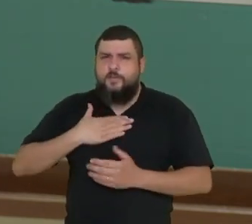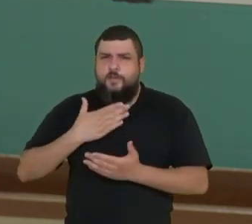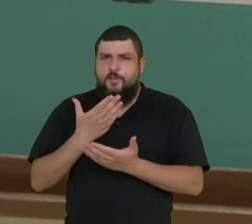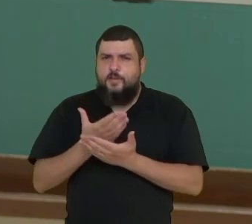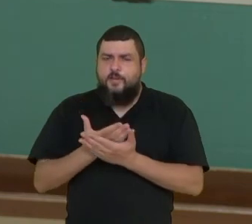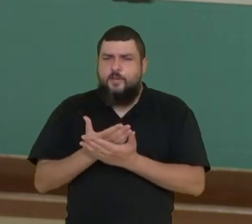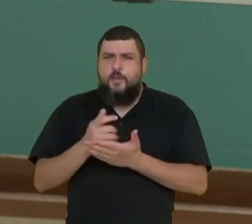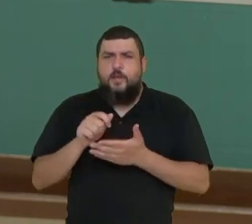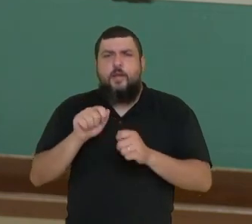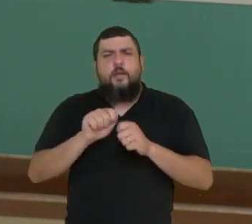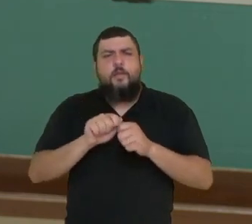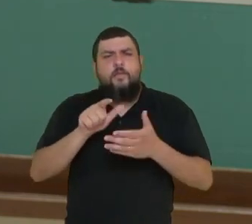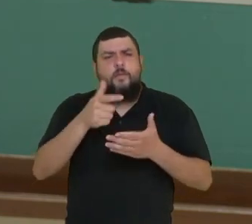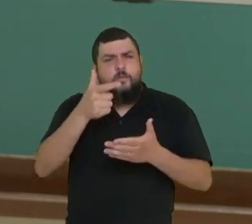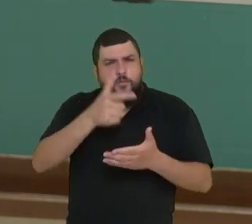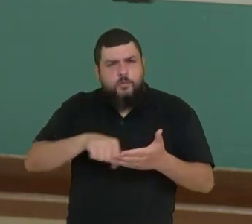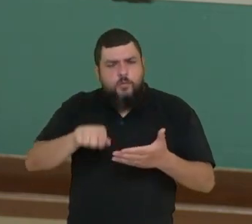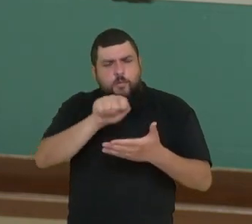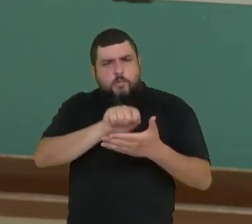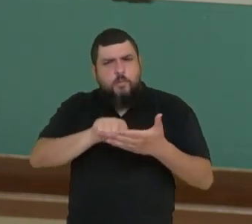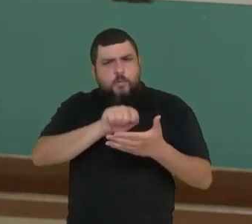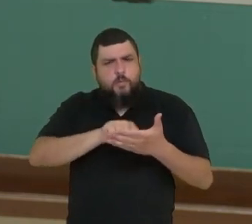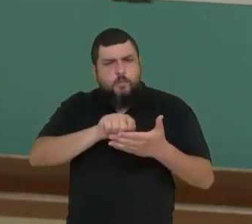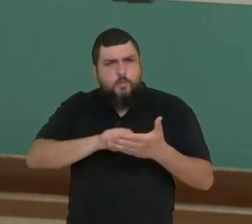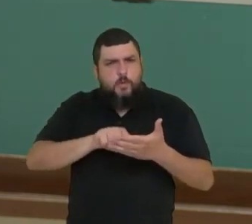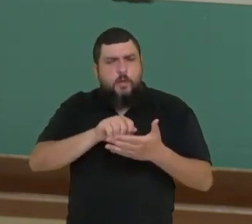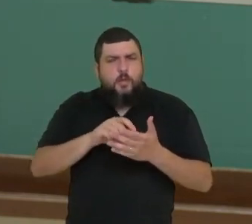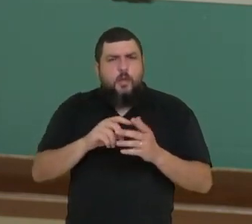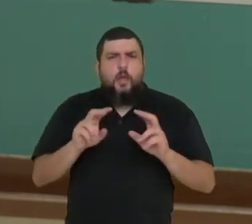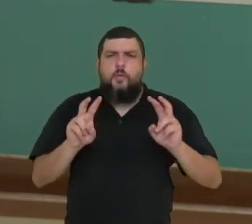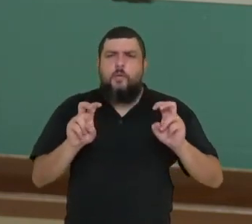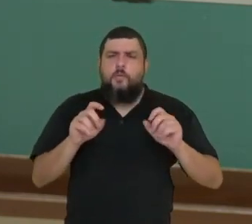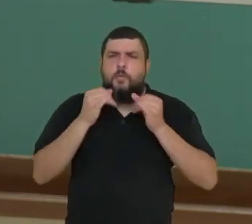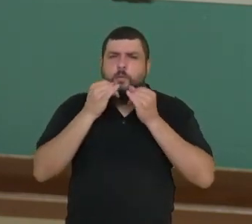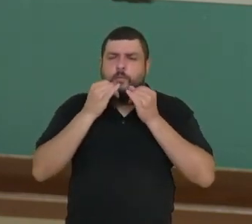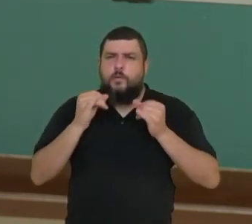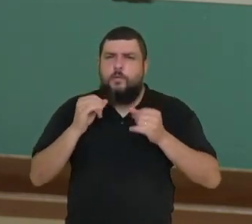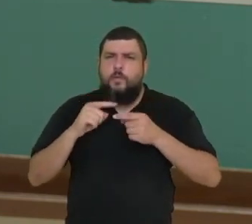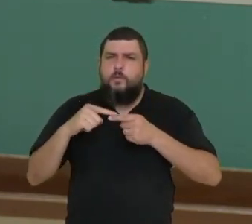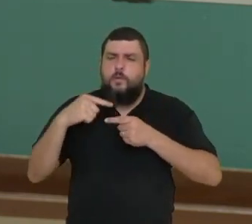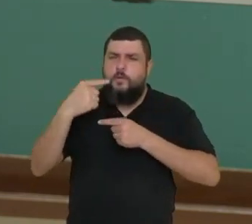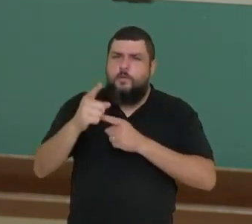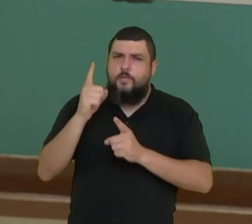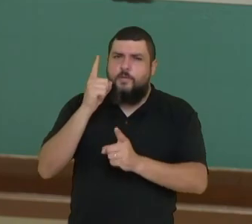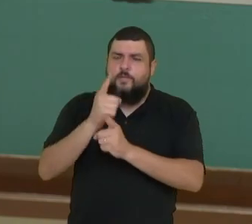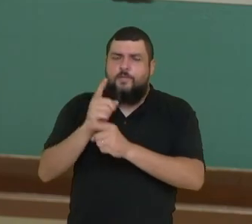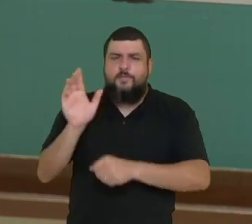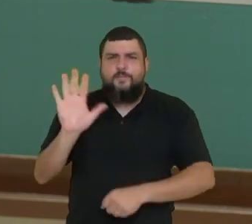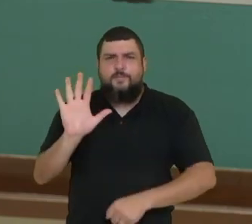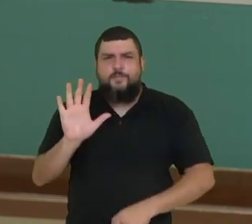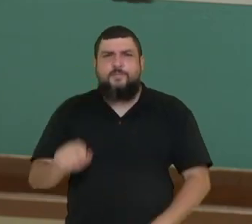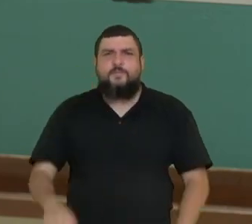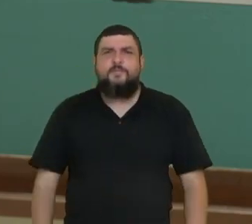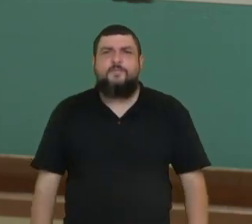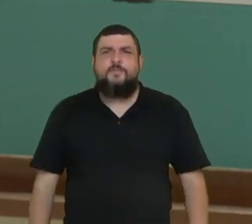Refaça o exercício, faça uma leitura sobre essa parte de energia e voltamos em um outro momento. Até